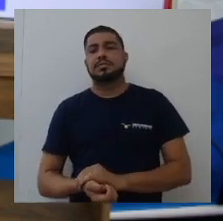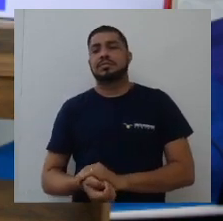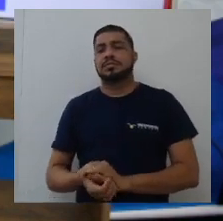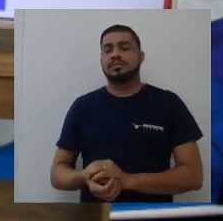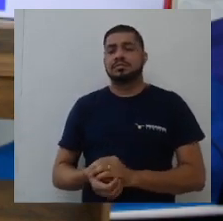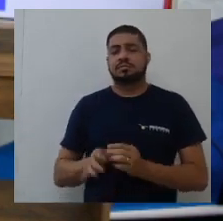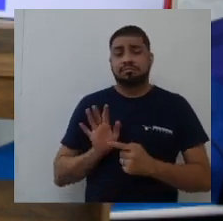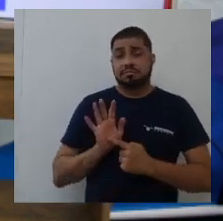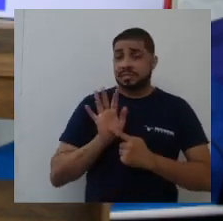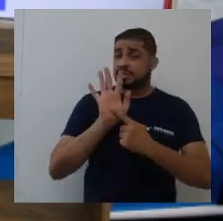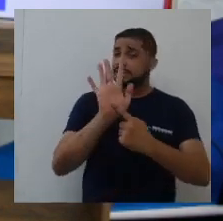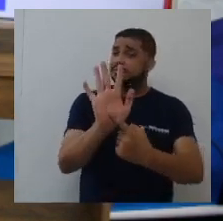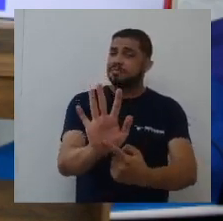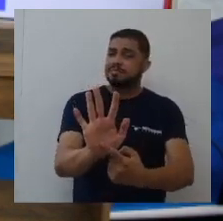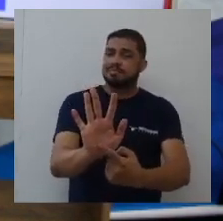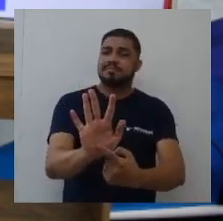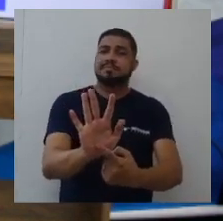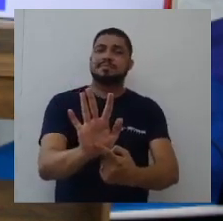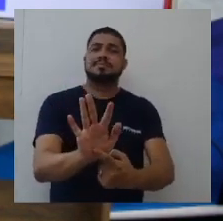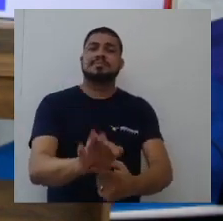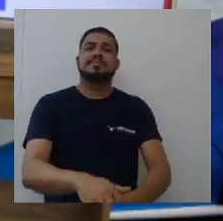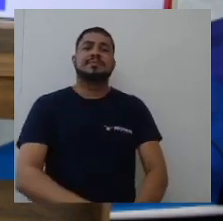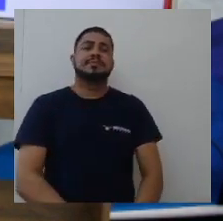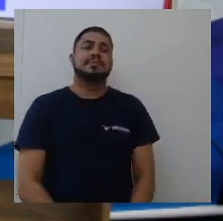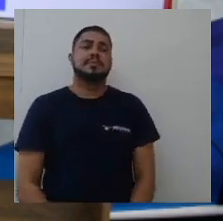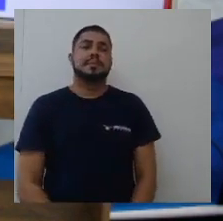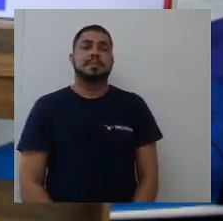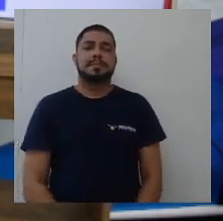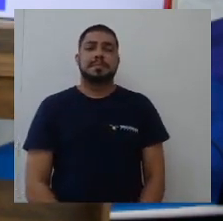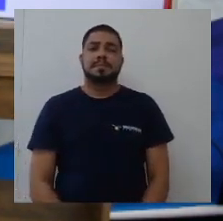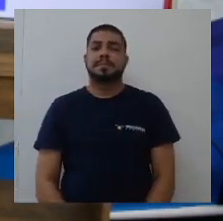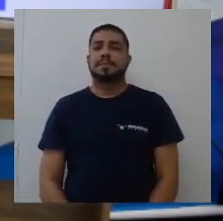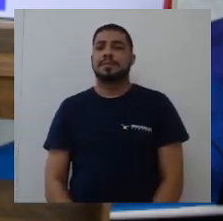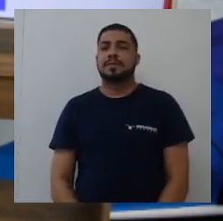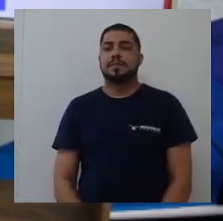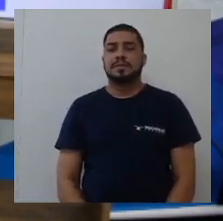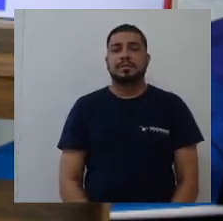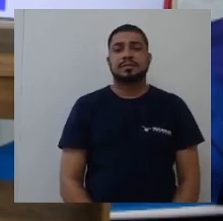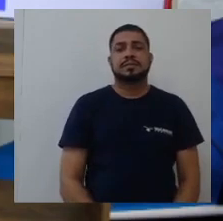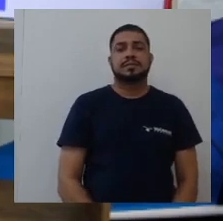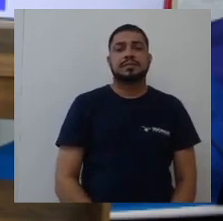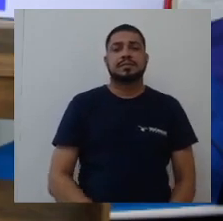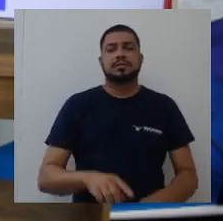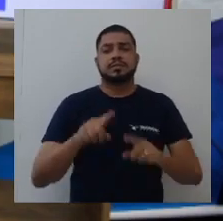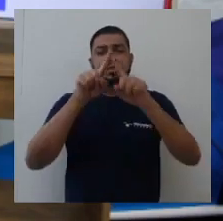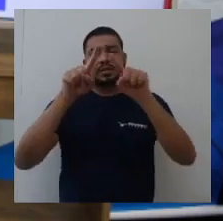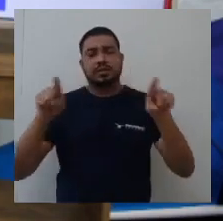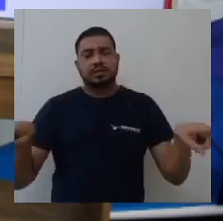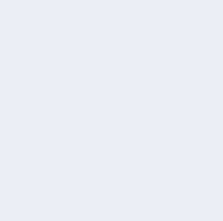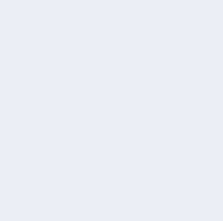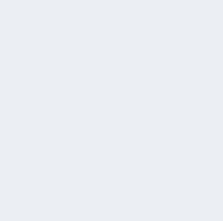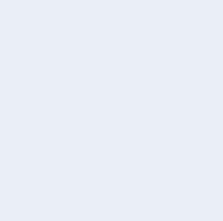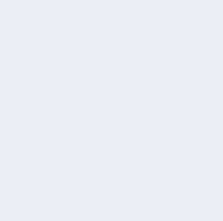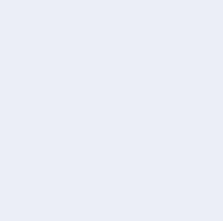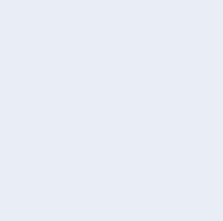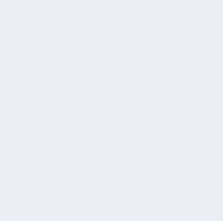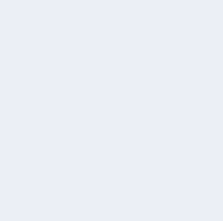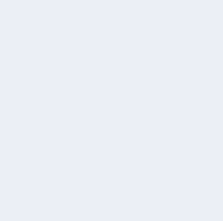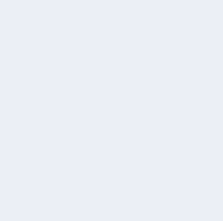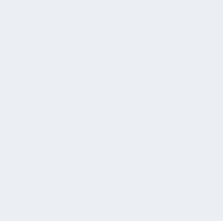te apresentar um triângulo, tchau.